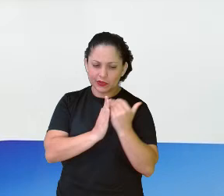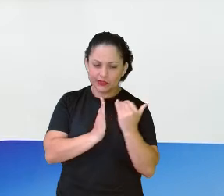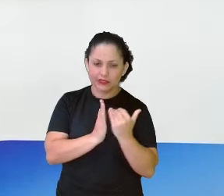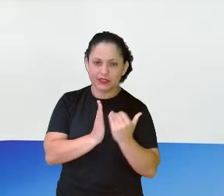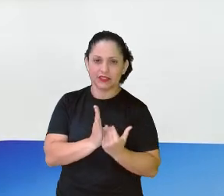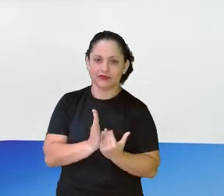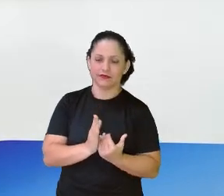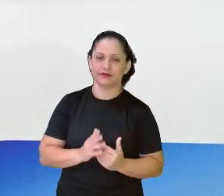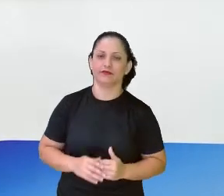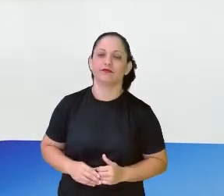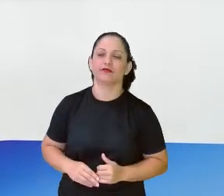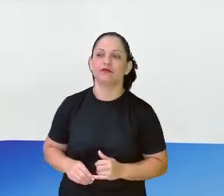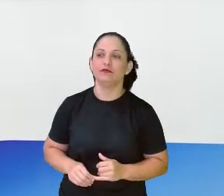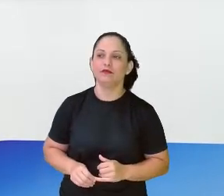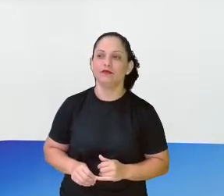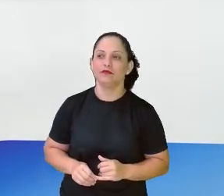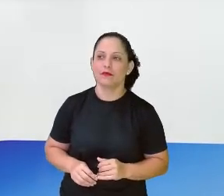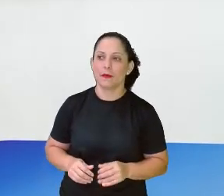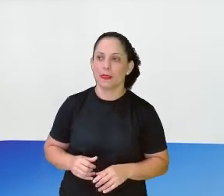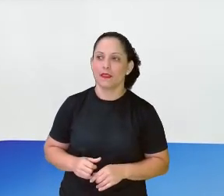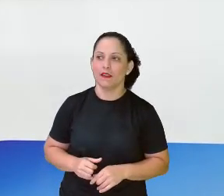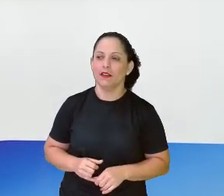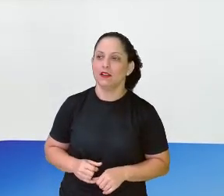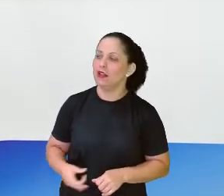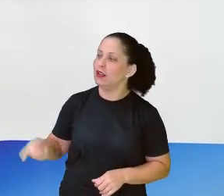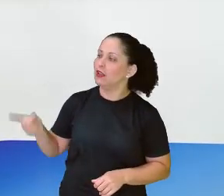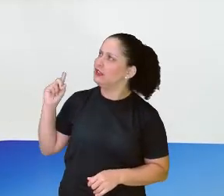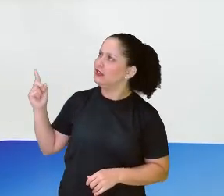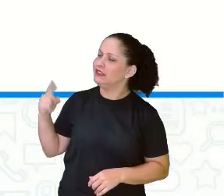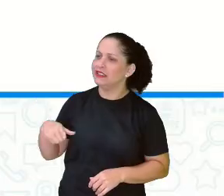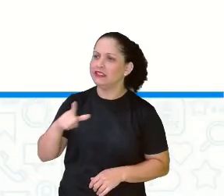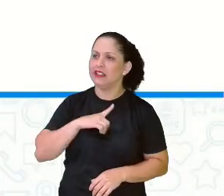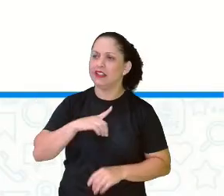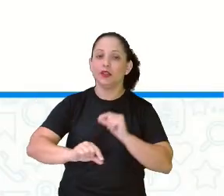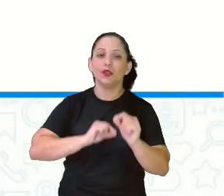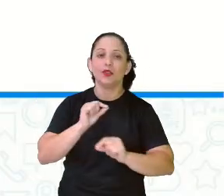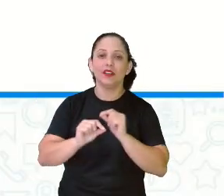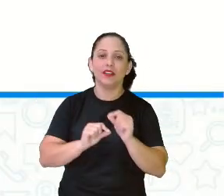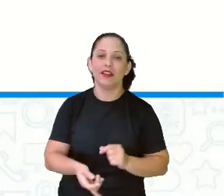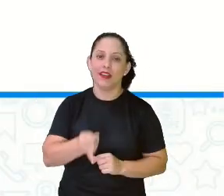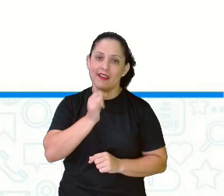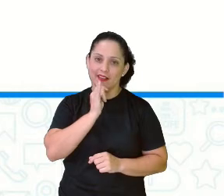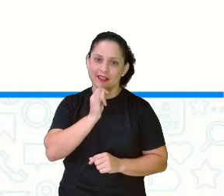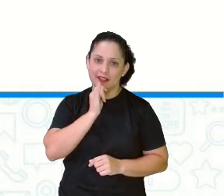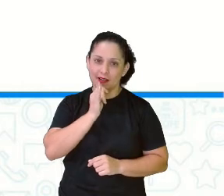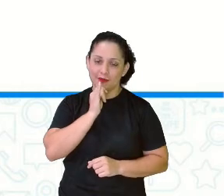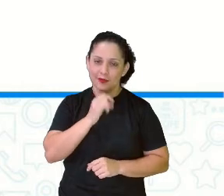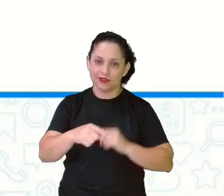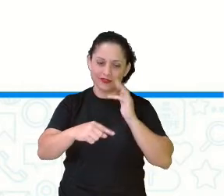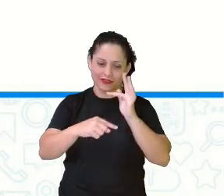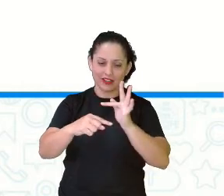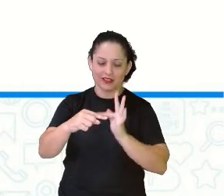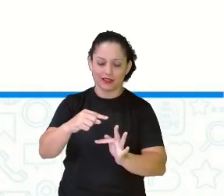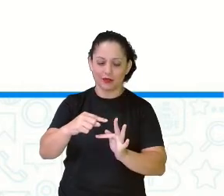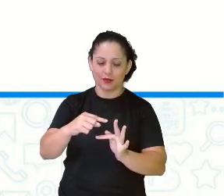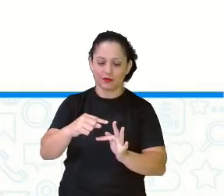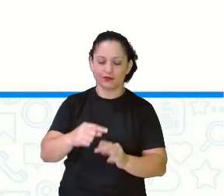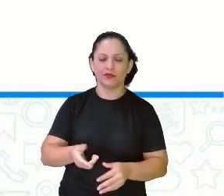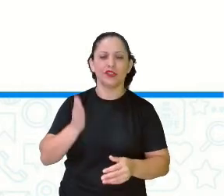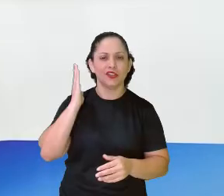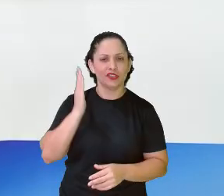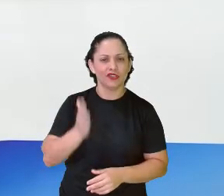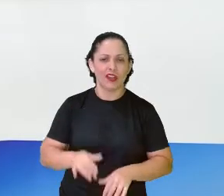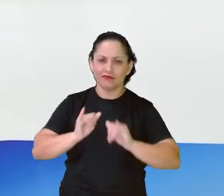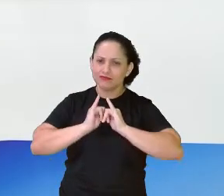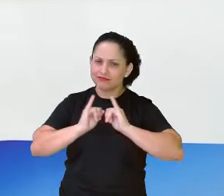inteiro. Vamos continuar. Aqui eu tenho alguns exemplos de fração. Isso eu não vou perguntar, já vou dizer